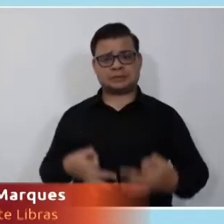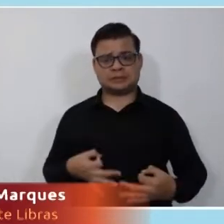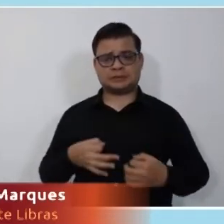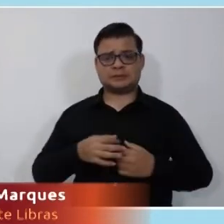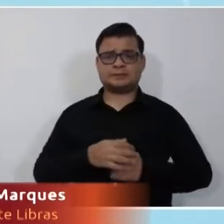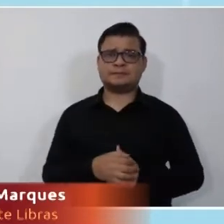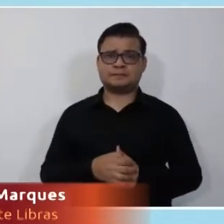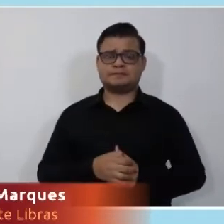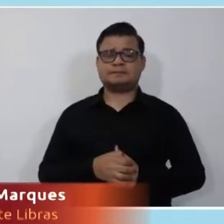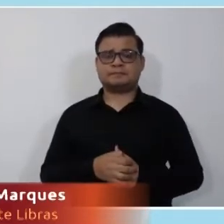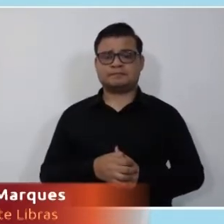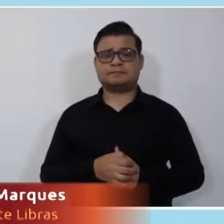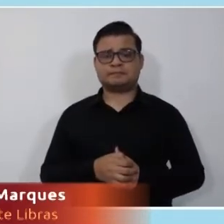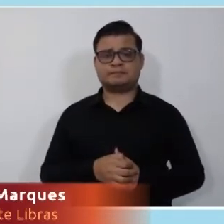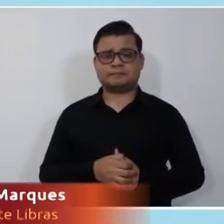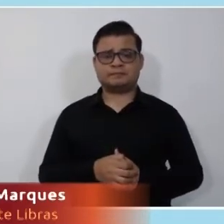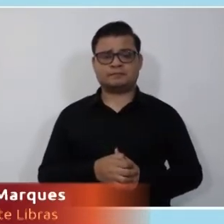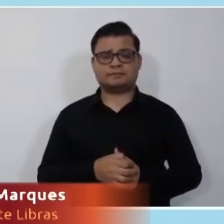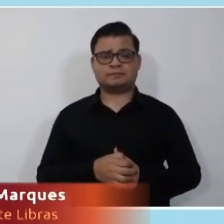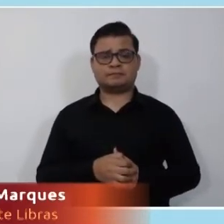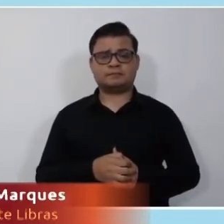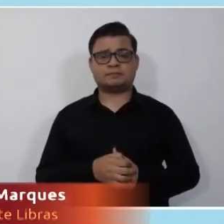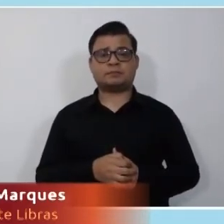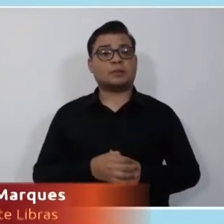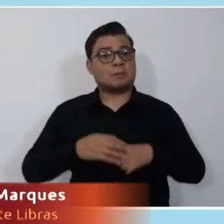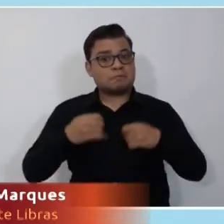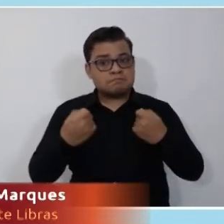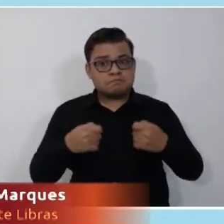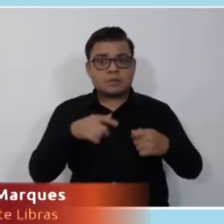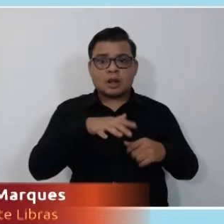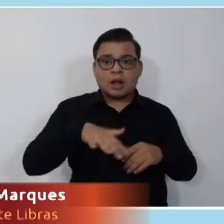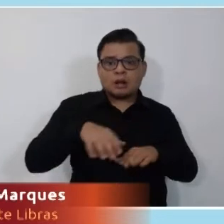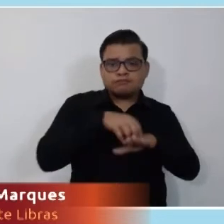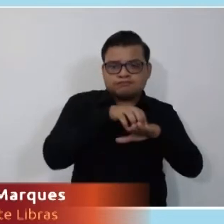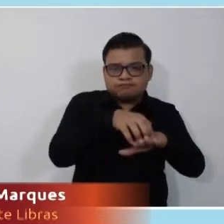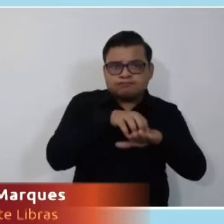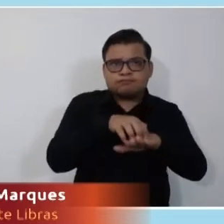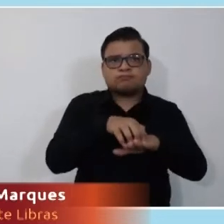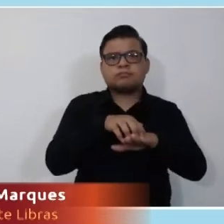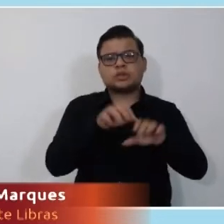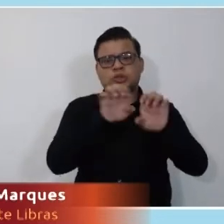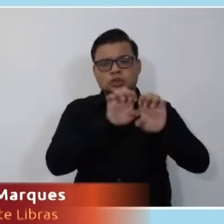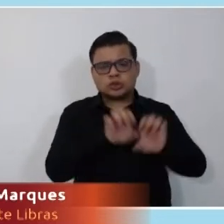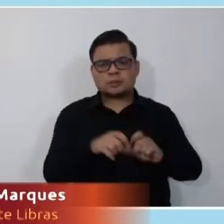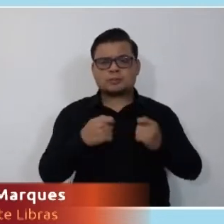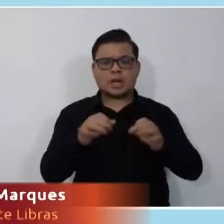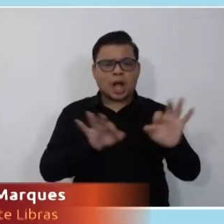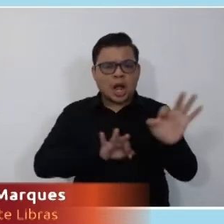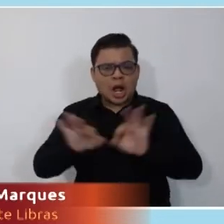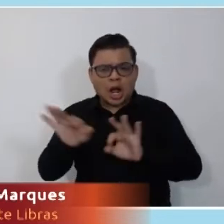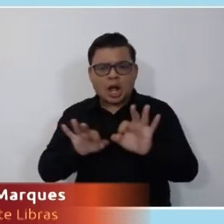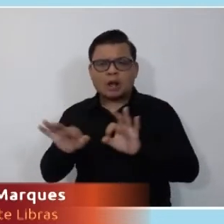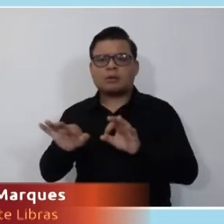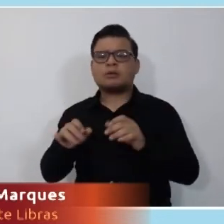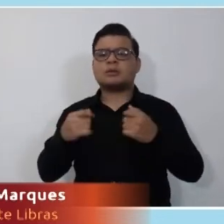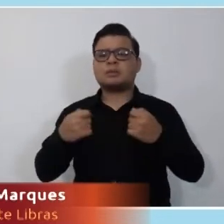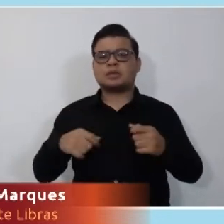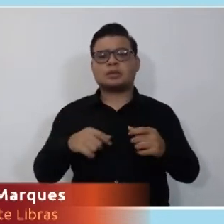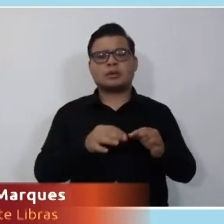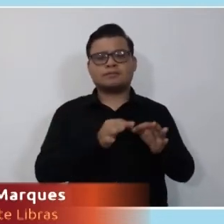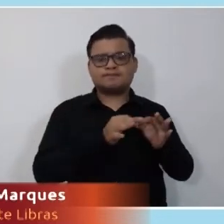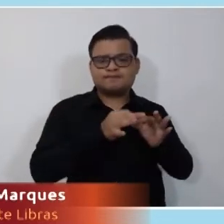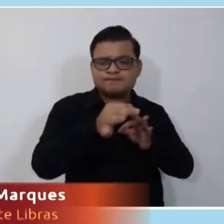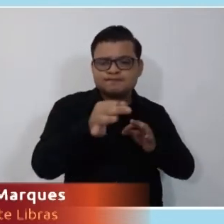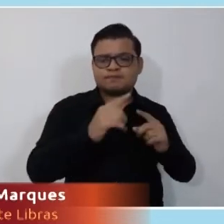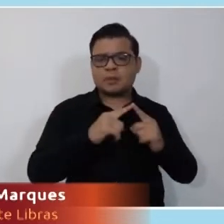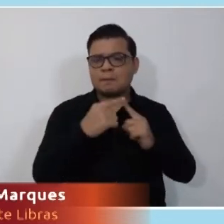tem que avançar muito, muito mesmo em Goiânia, construir corredores, linhas exclusivas, serviços